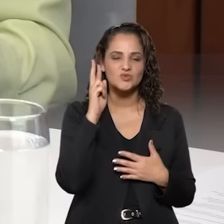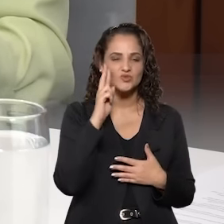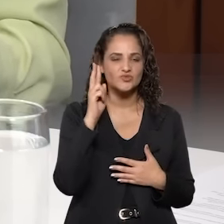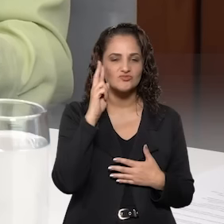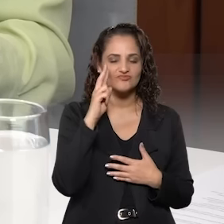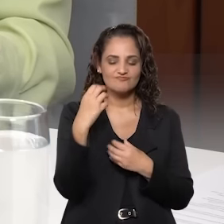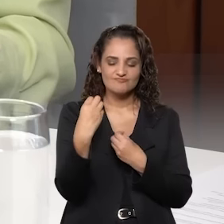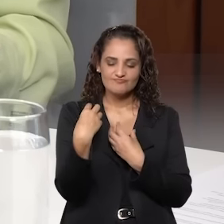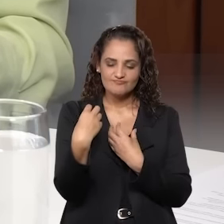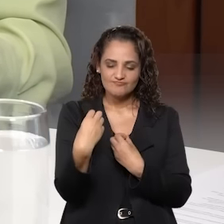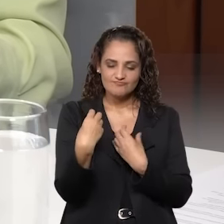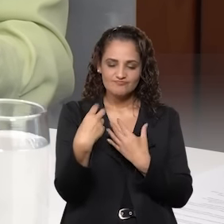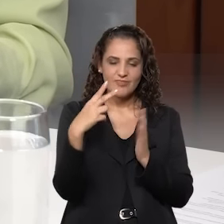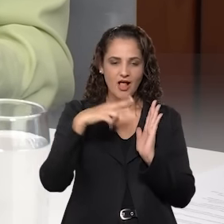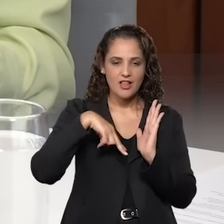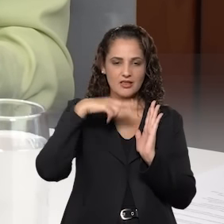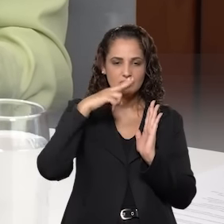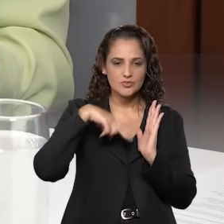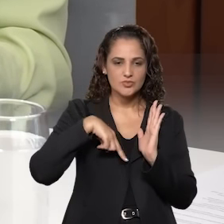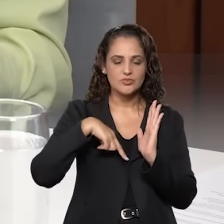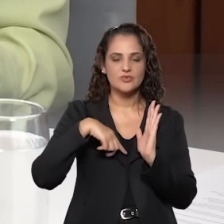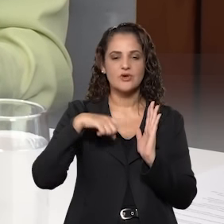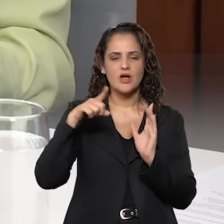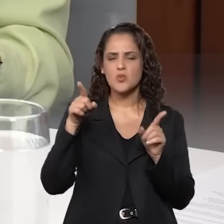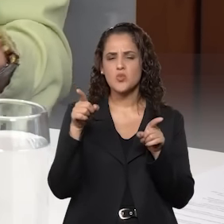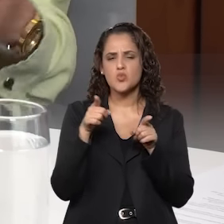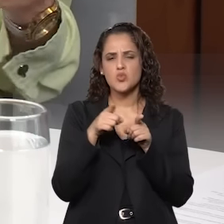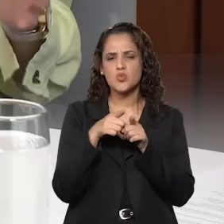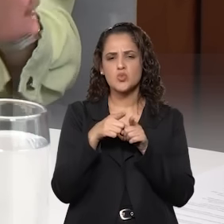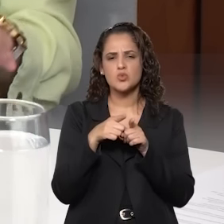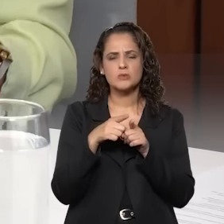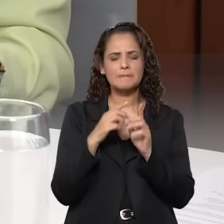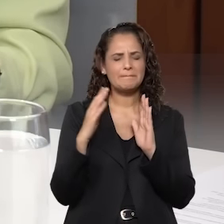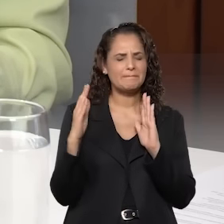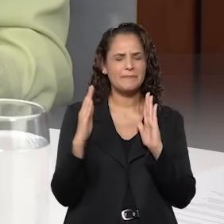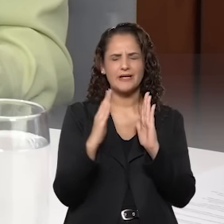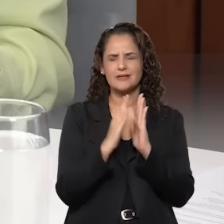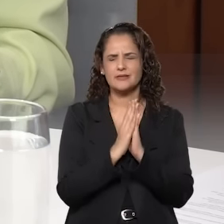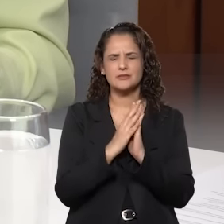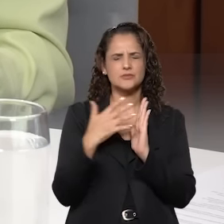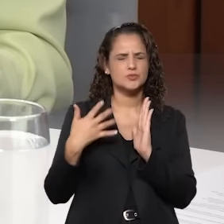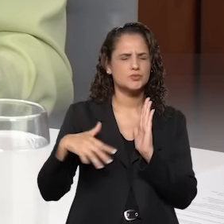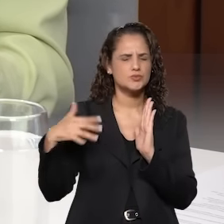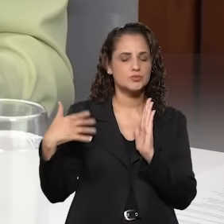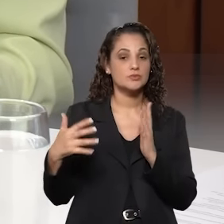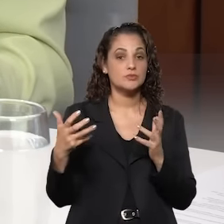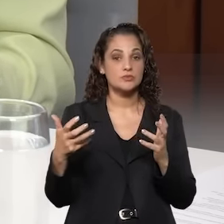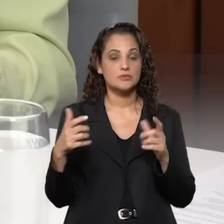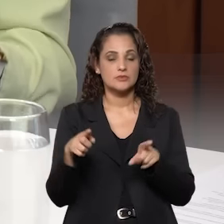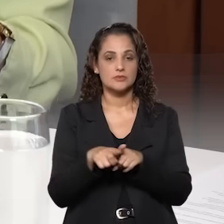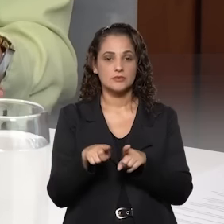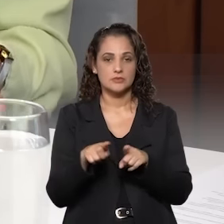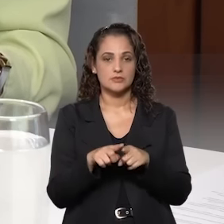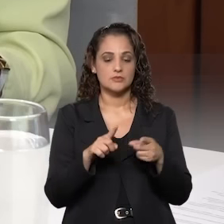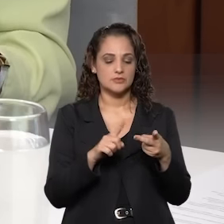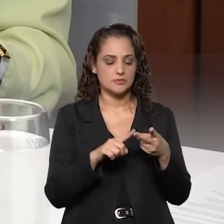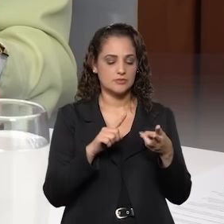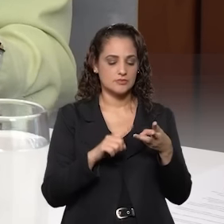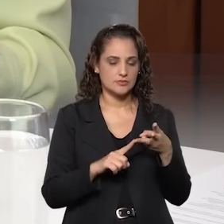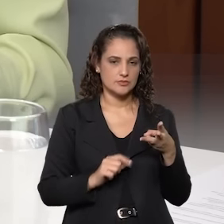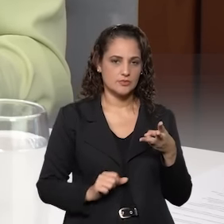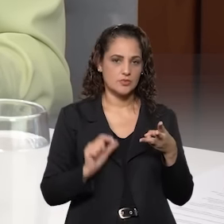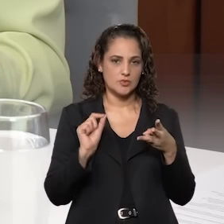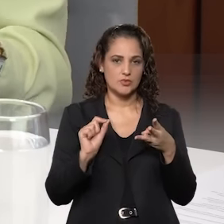dela e ela me ensinou muito naquela leitura que é uma leitura curta mas muito impactante eu queria também